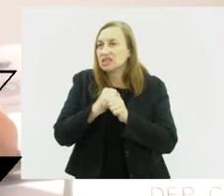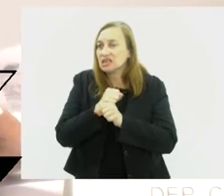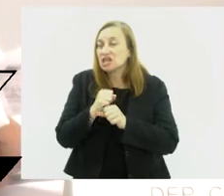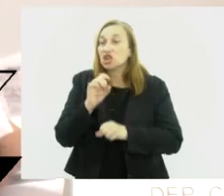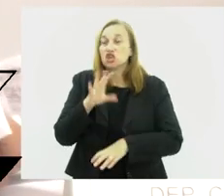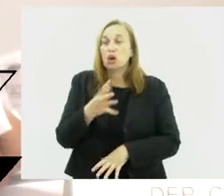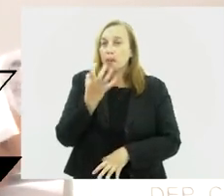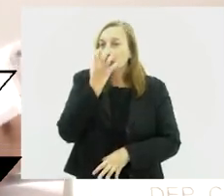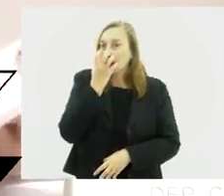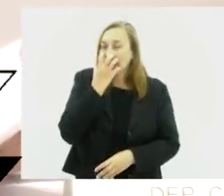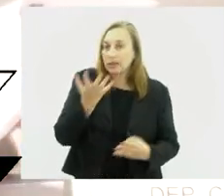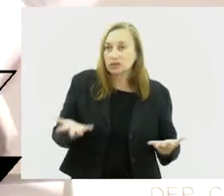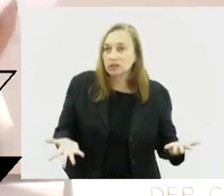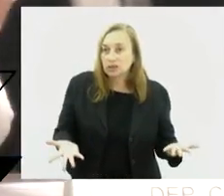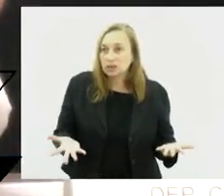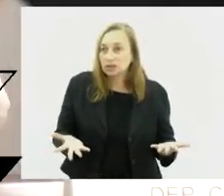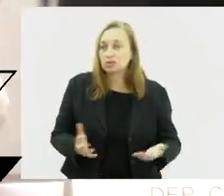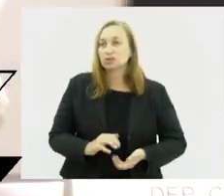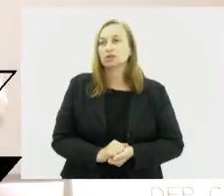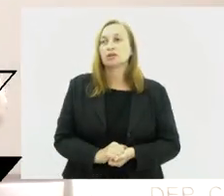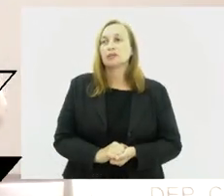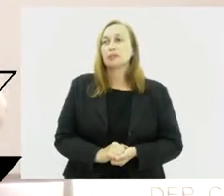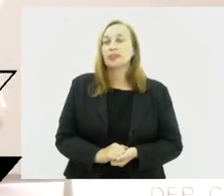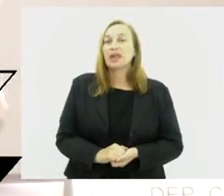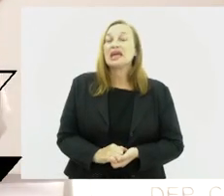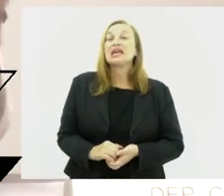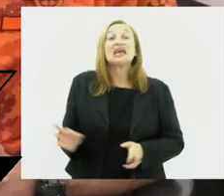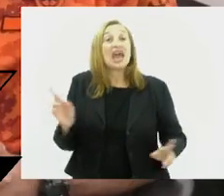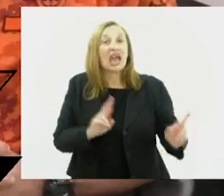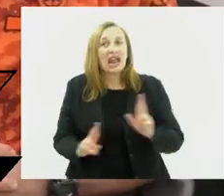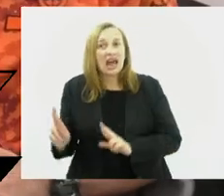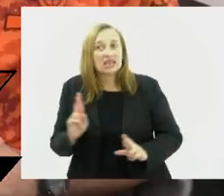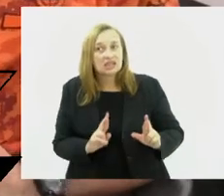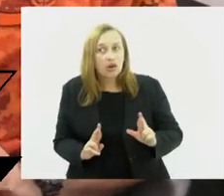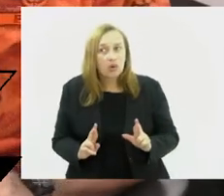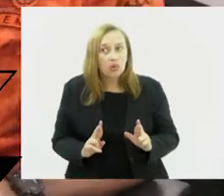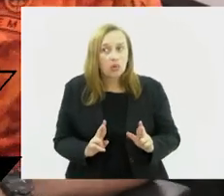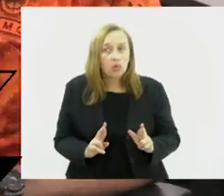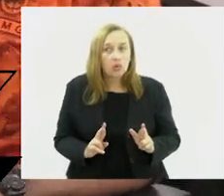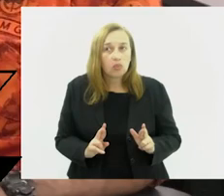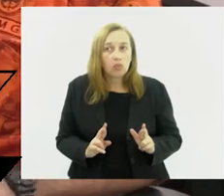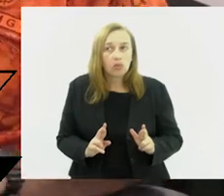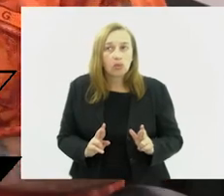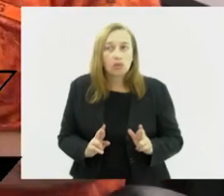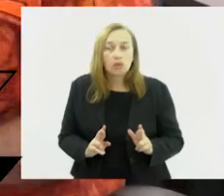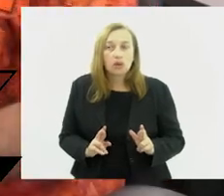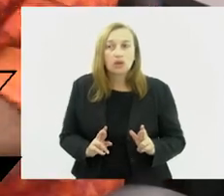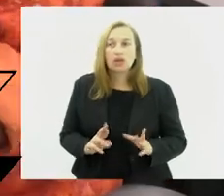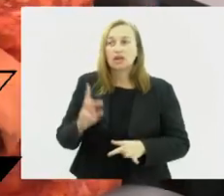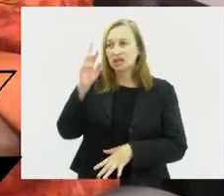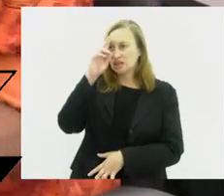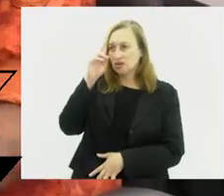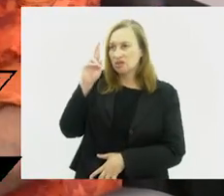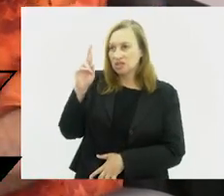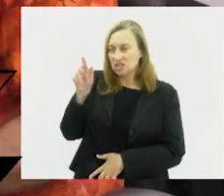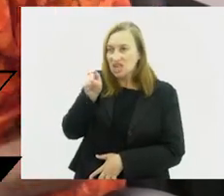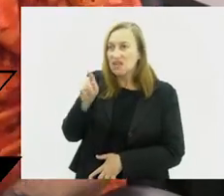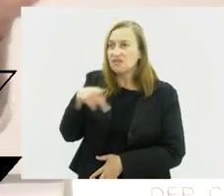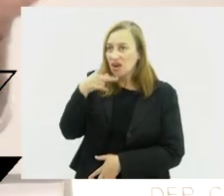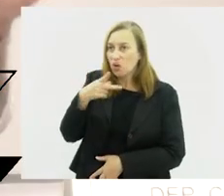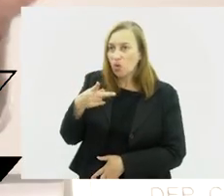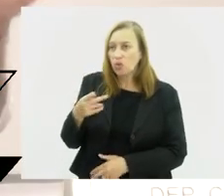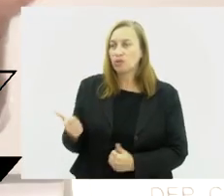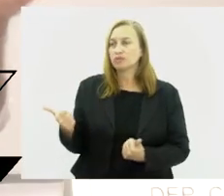cães. É, em relação a um ponto que Vossa Excelência levantou, que é